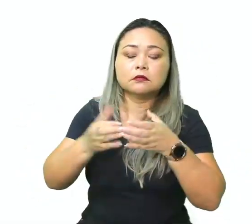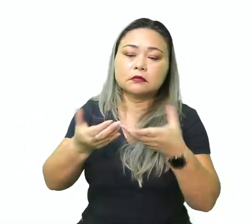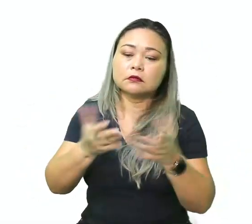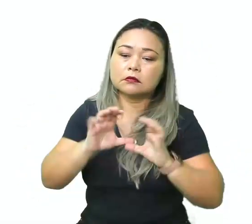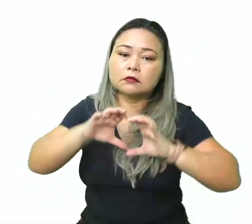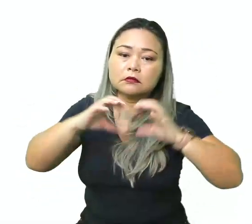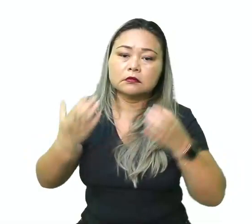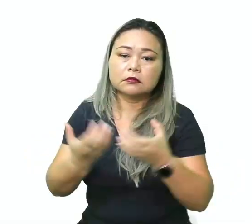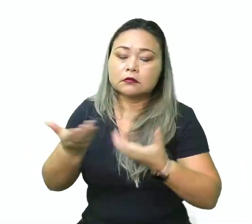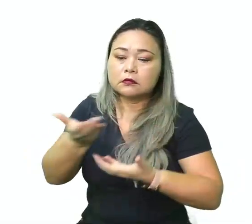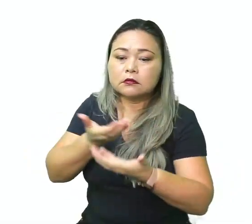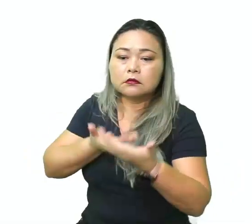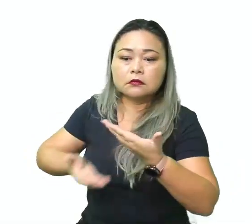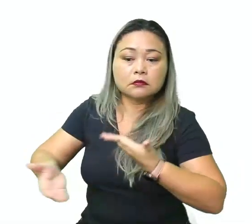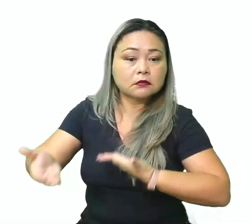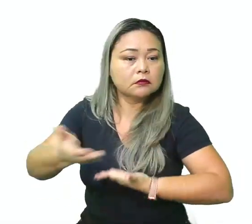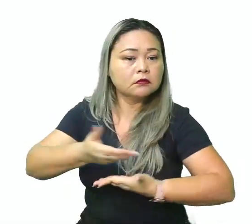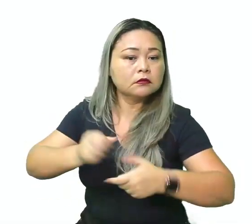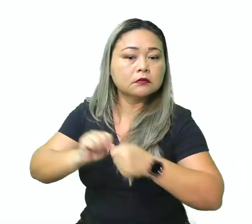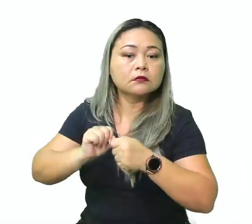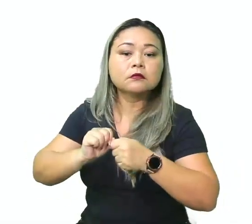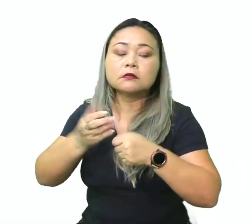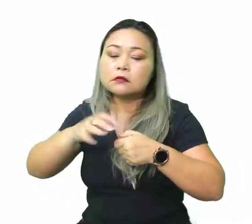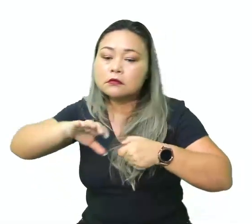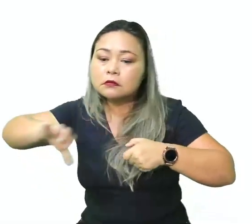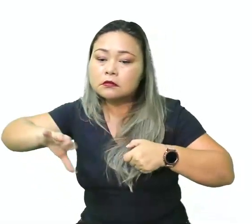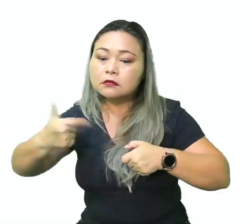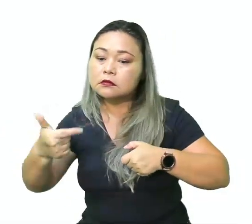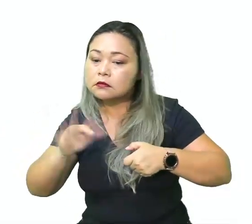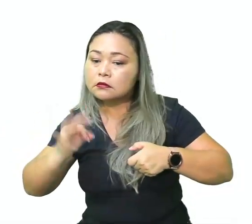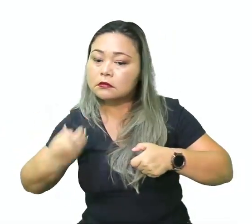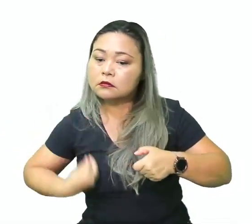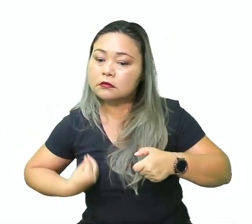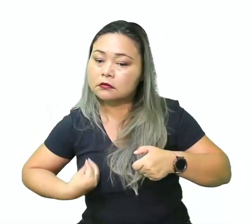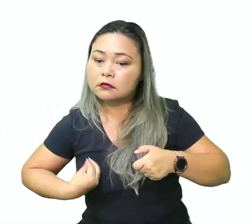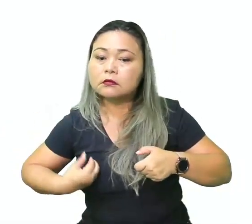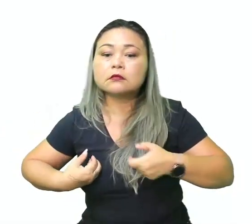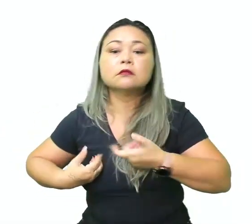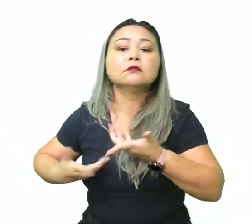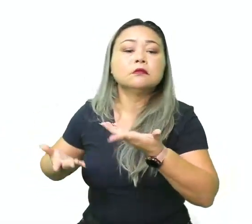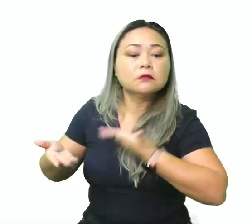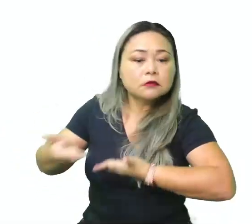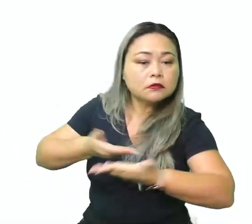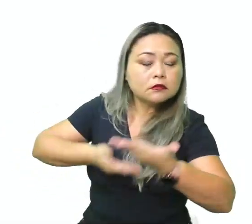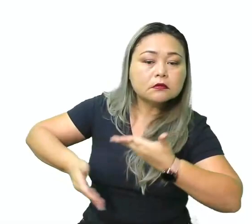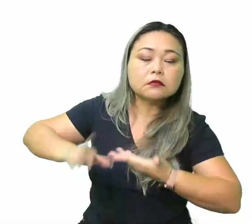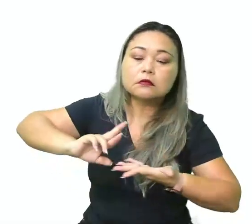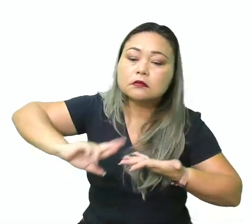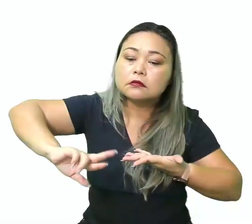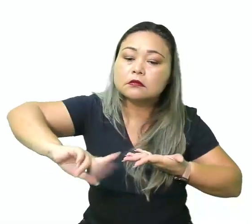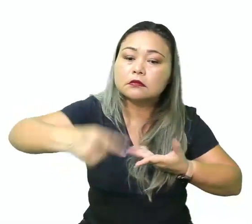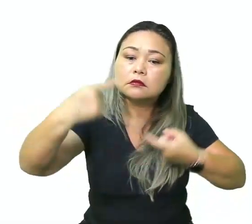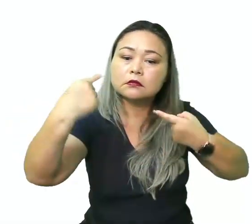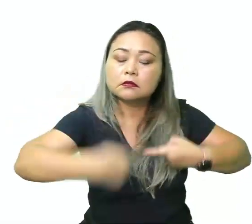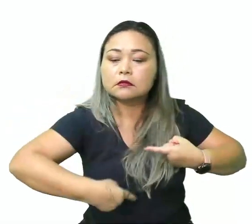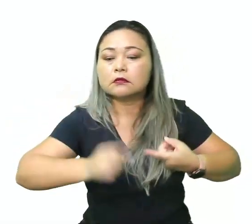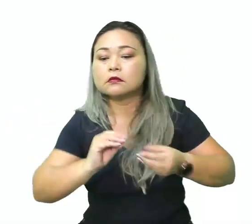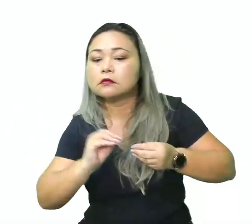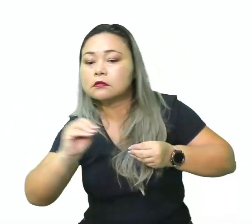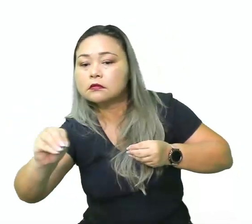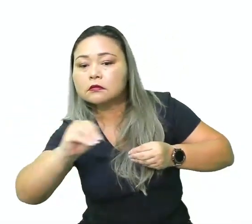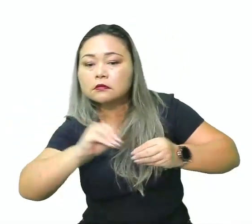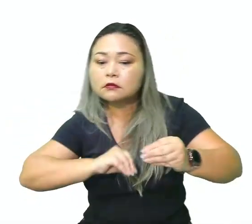seres vivos em interação recíproca com a parte não viva do ambiente. Essas interações são as mais diversas, como competições,